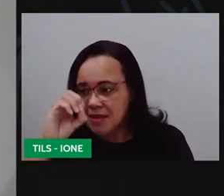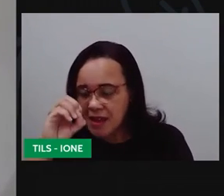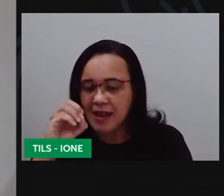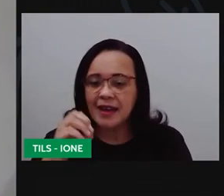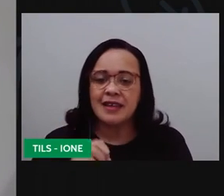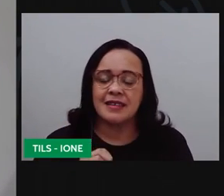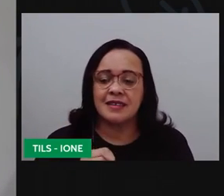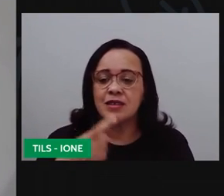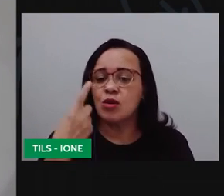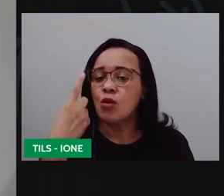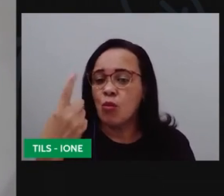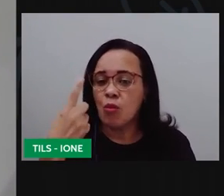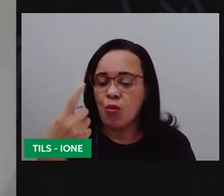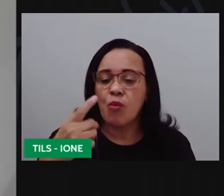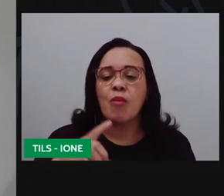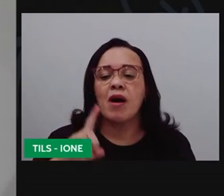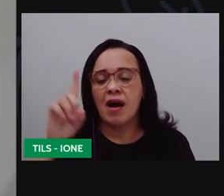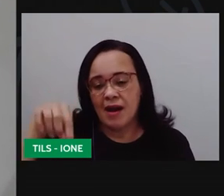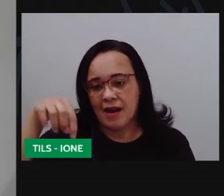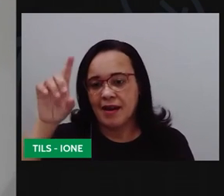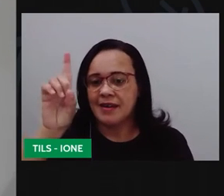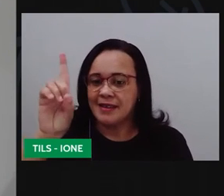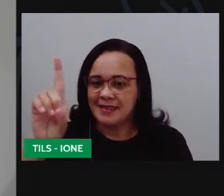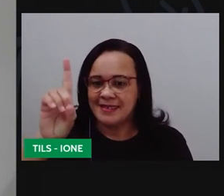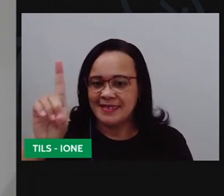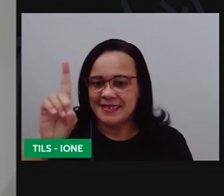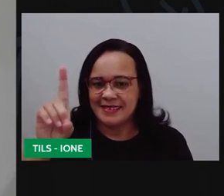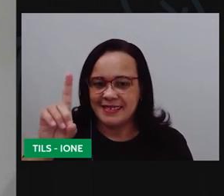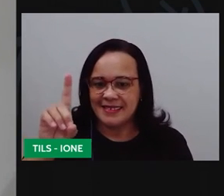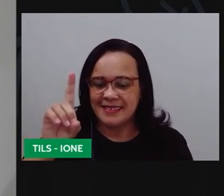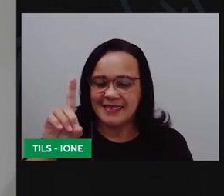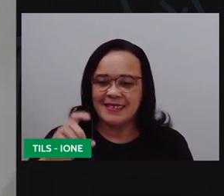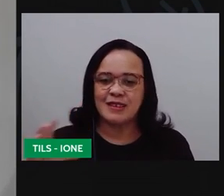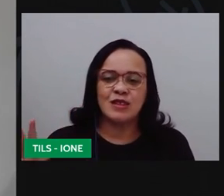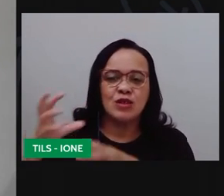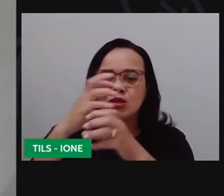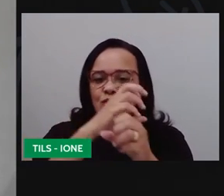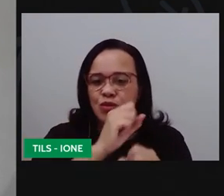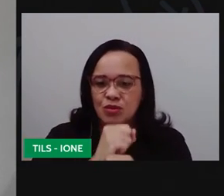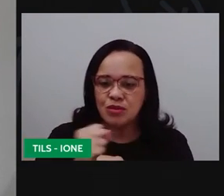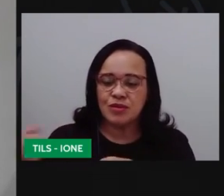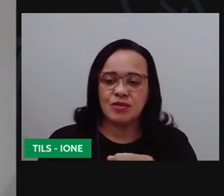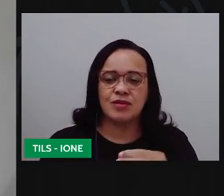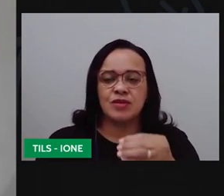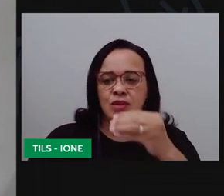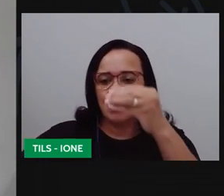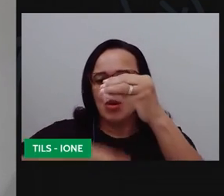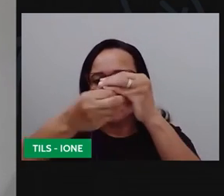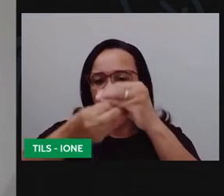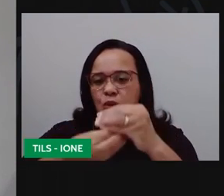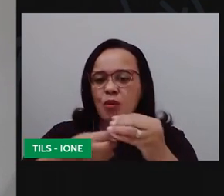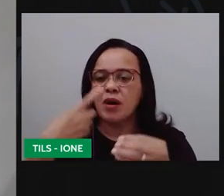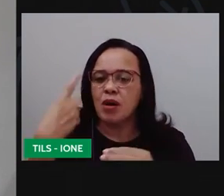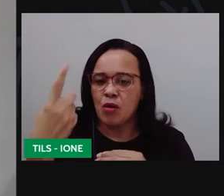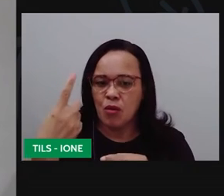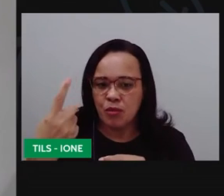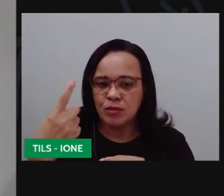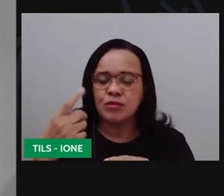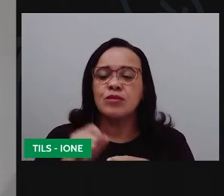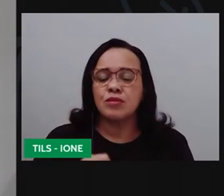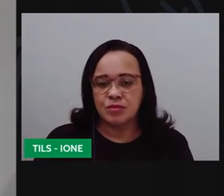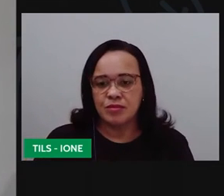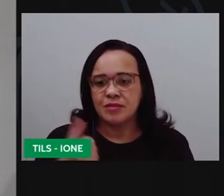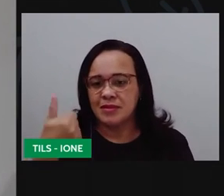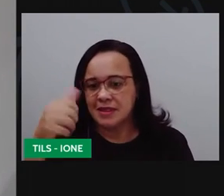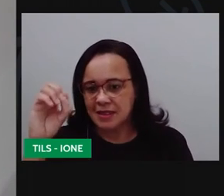unidades eu tenho uma dezena E se eu completar 10 unidades eu faço o que o acrescento mais uma onde na casa